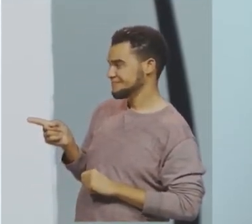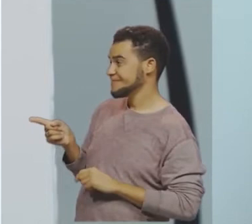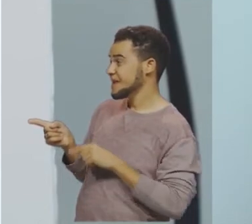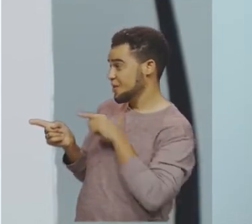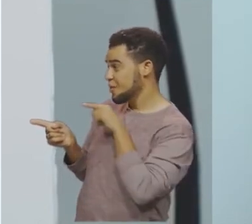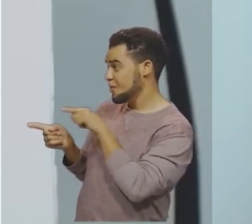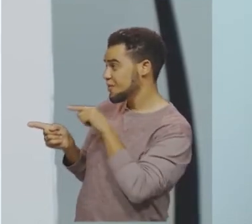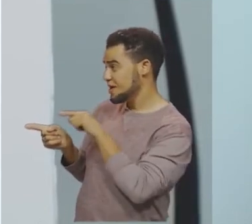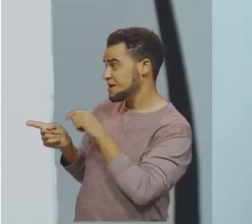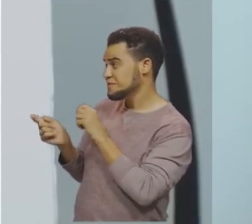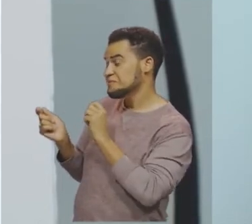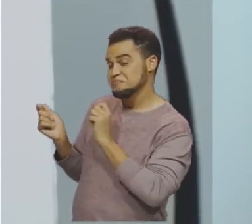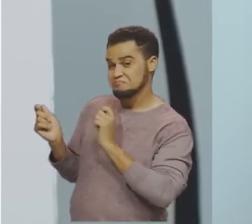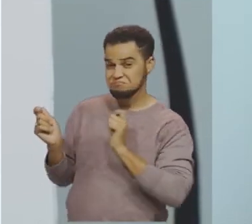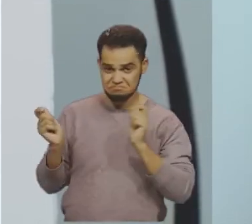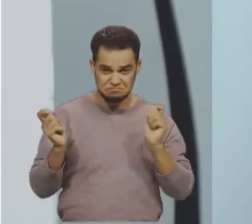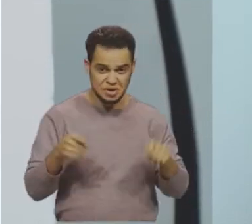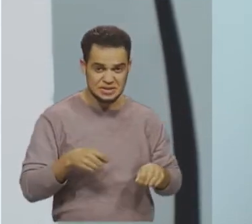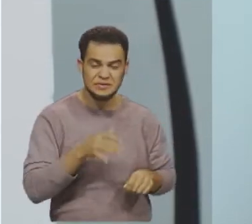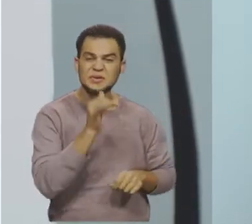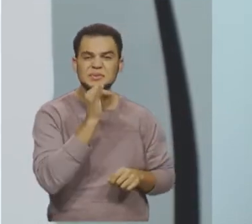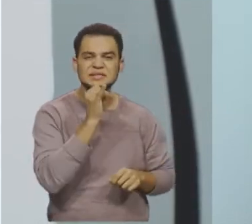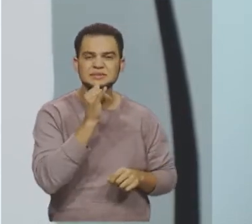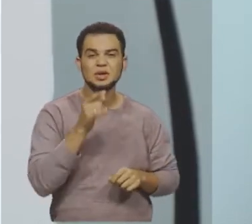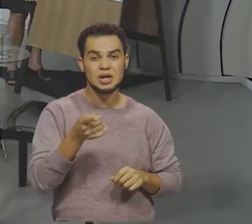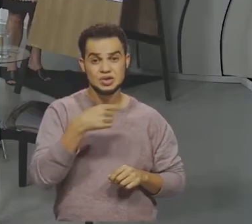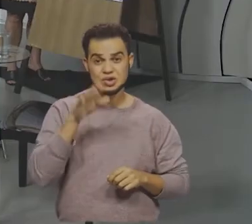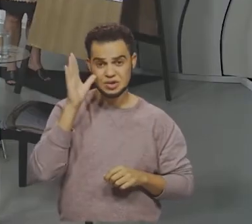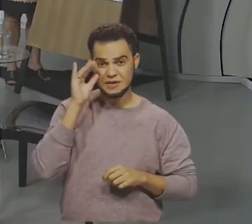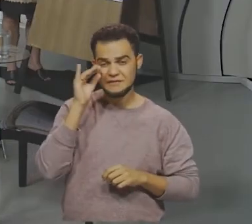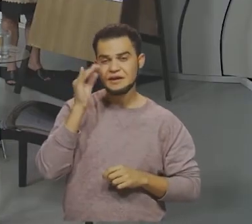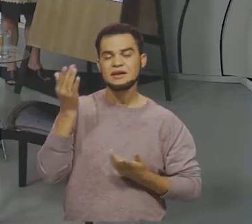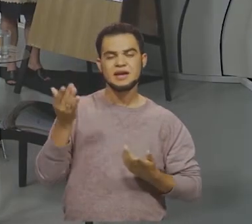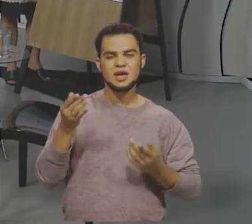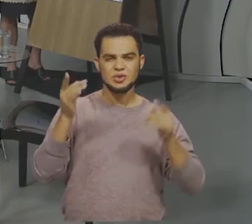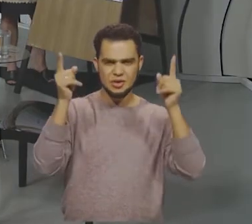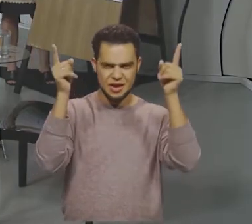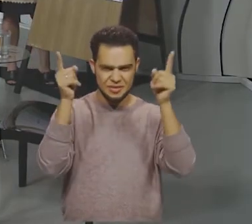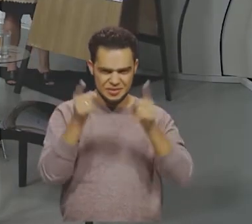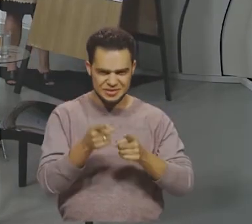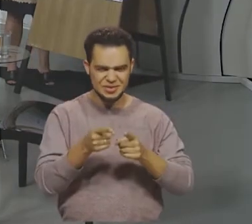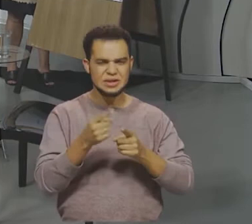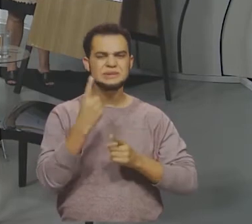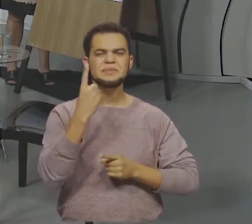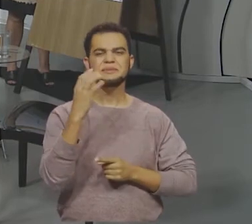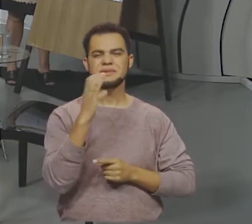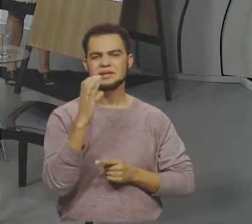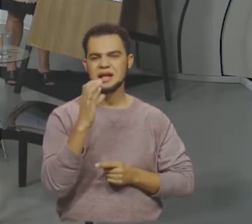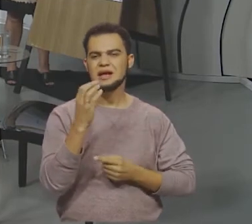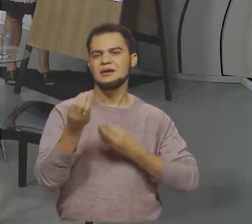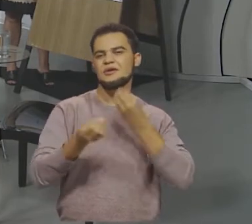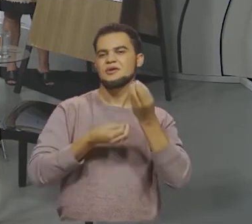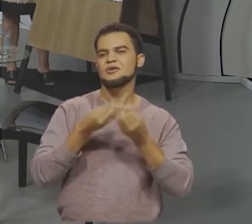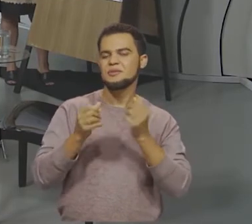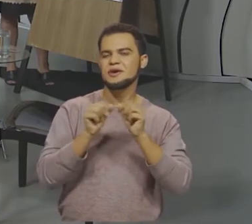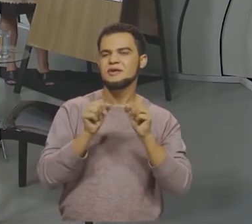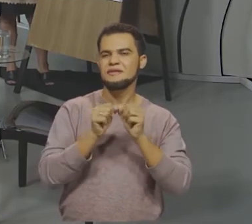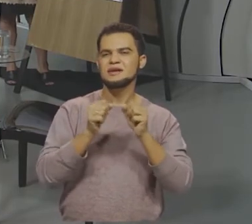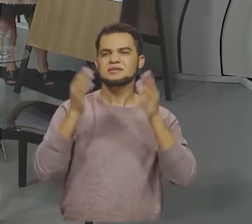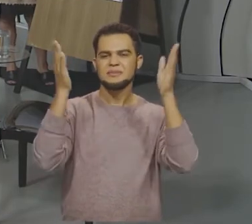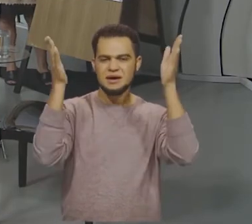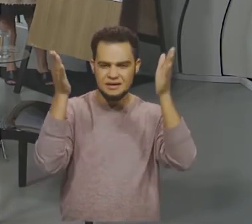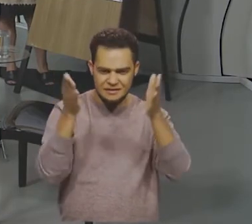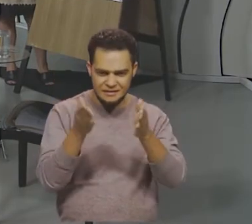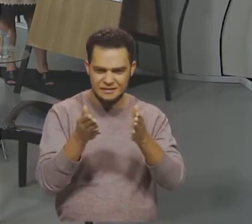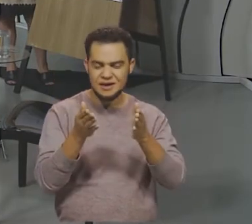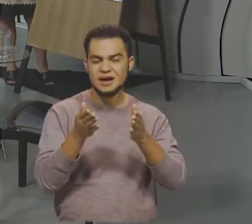por exemplo, nós estamos vendo equações do primeiro grau, né? Como que eu monto uma equação com